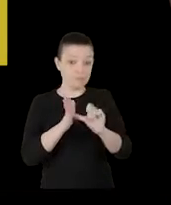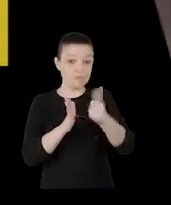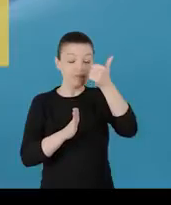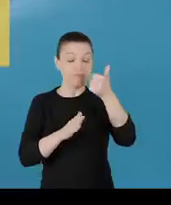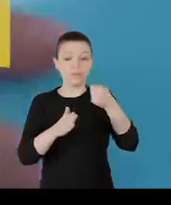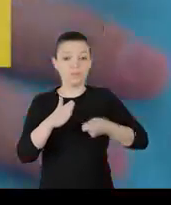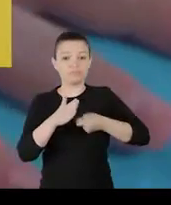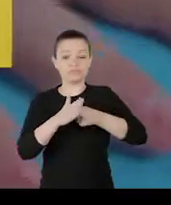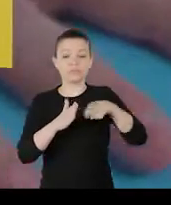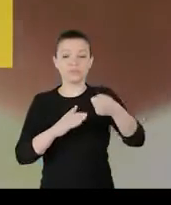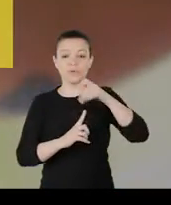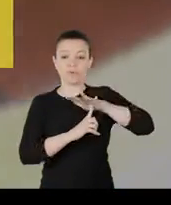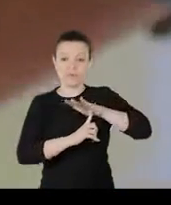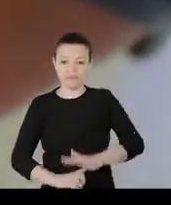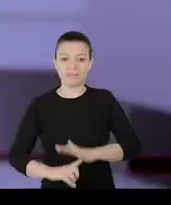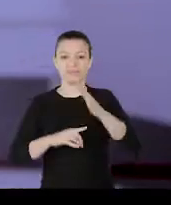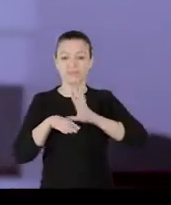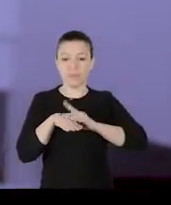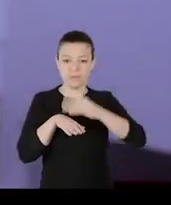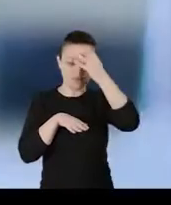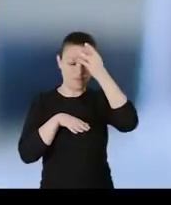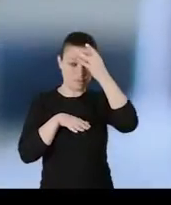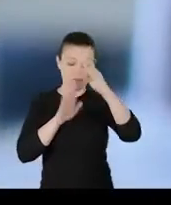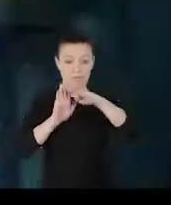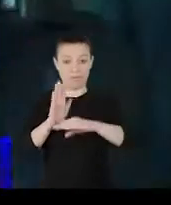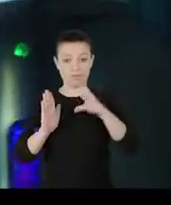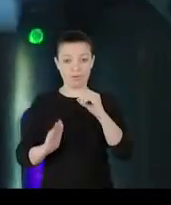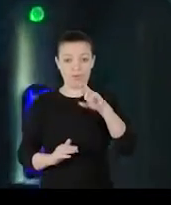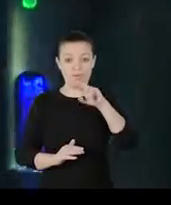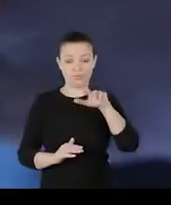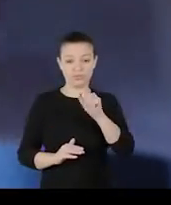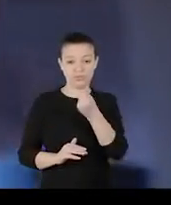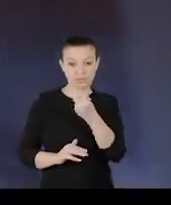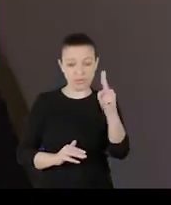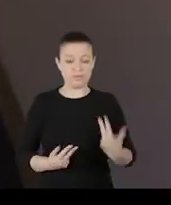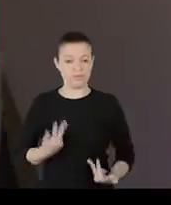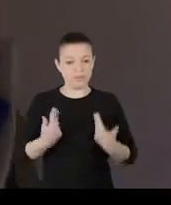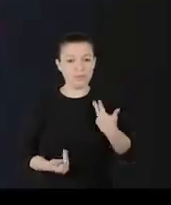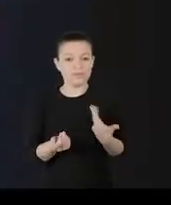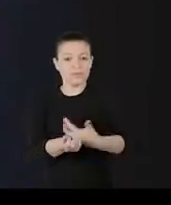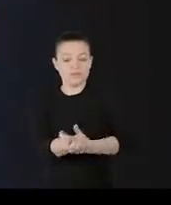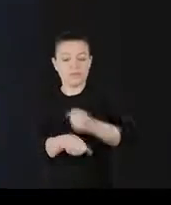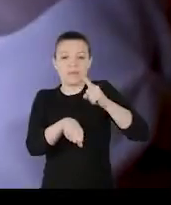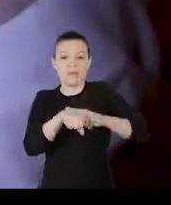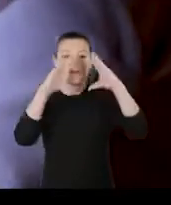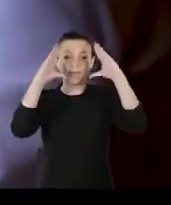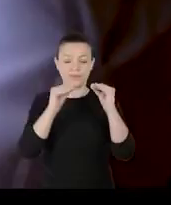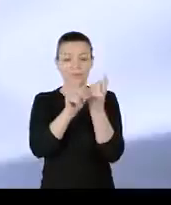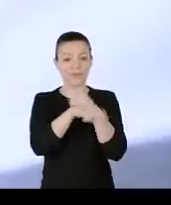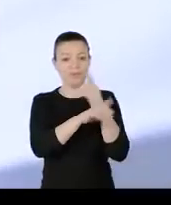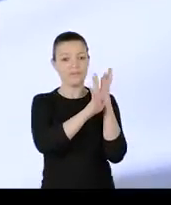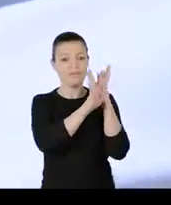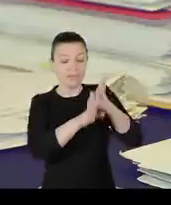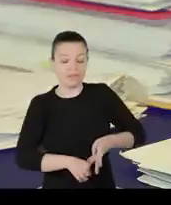combater depressão e outras doenças mentais. Programa Corujão, com cirurgias e consultas fora do horário de pico para